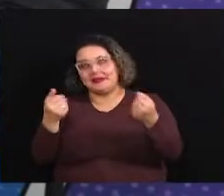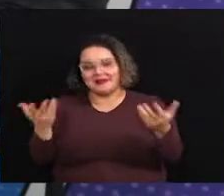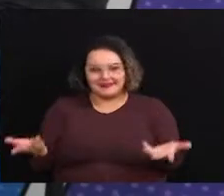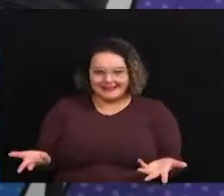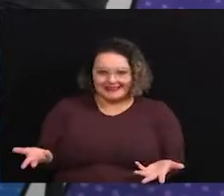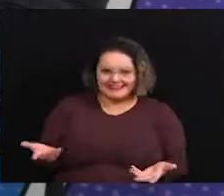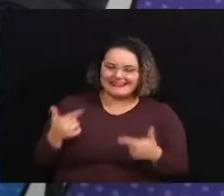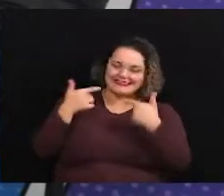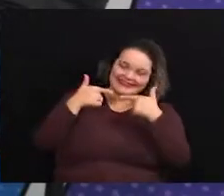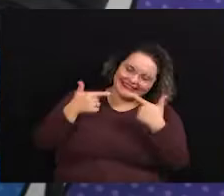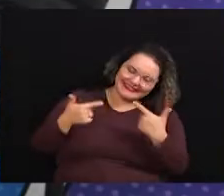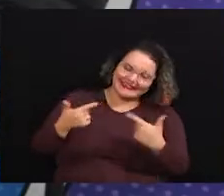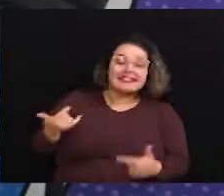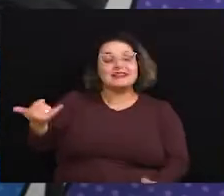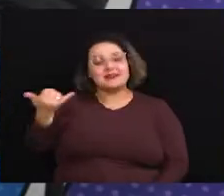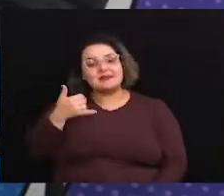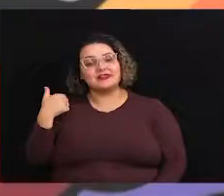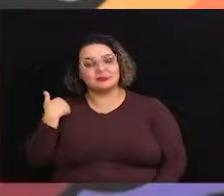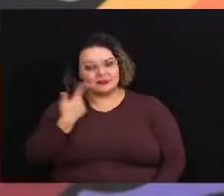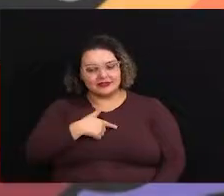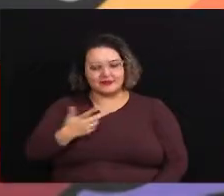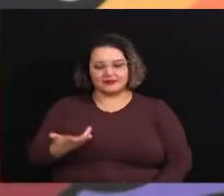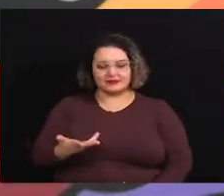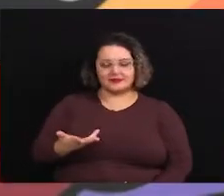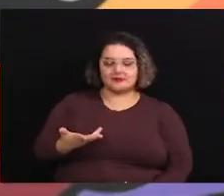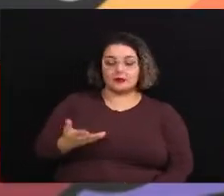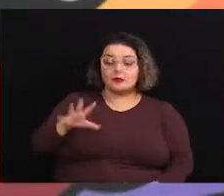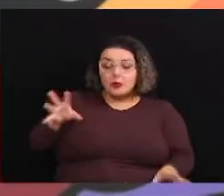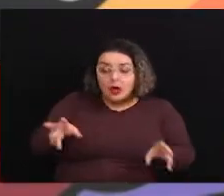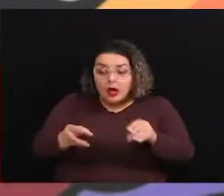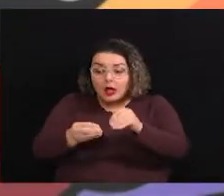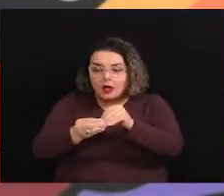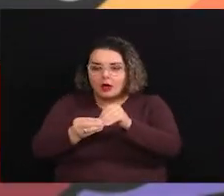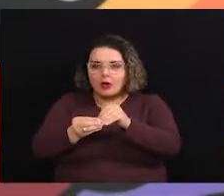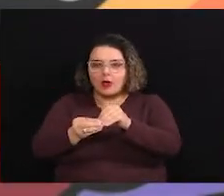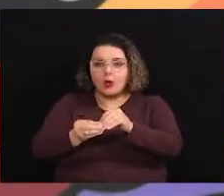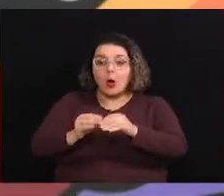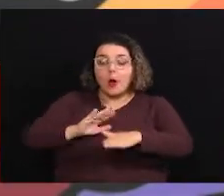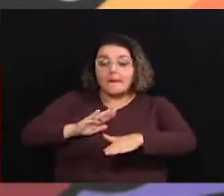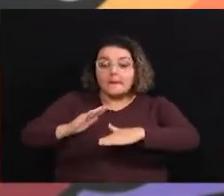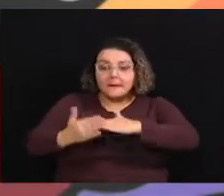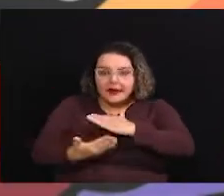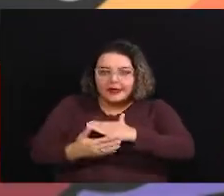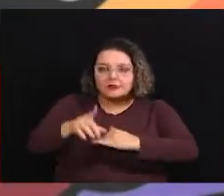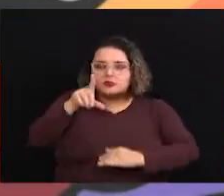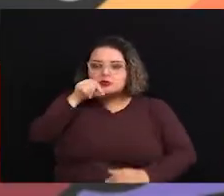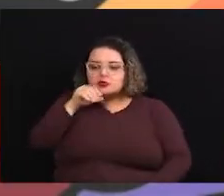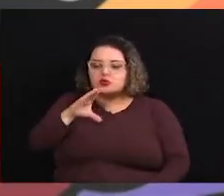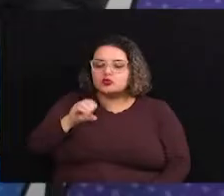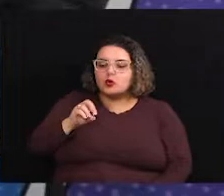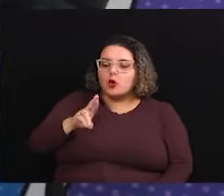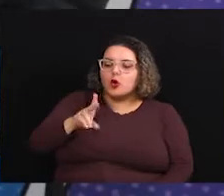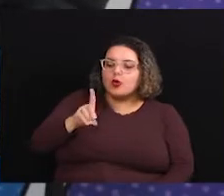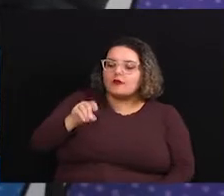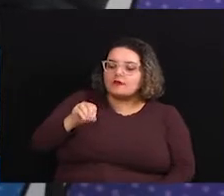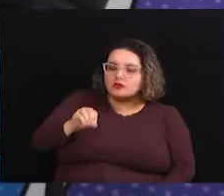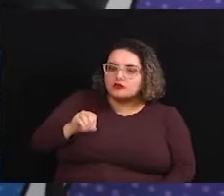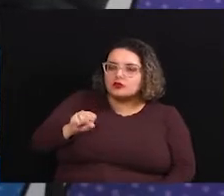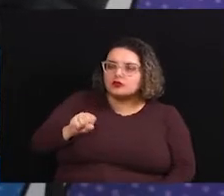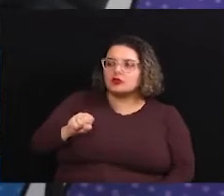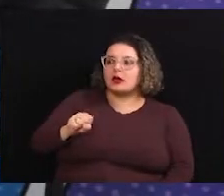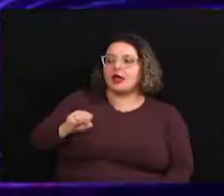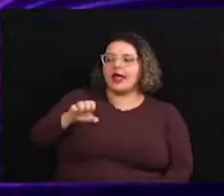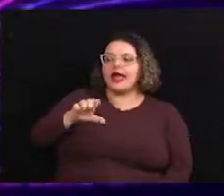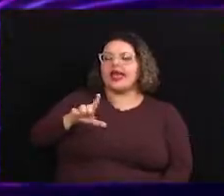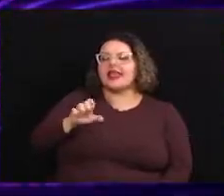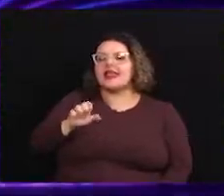pra gente, então, sobre o seu livro, né? Fala um pouquinho da sinopse do Bairro dos Corvos Elétricos. Isso, tô